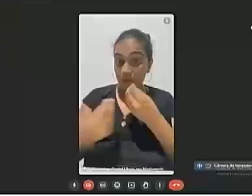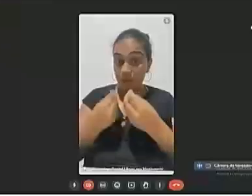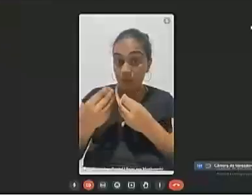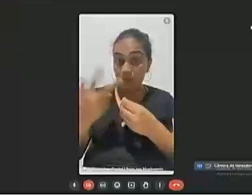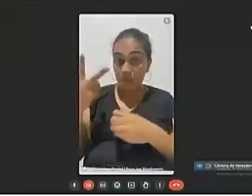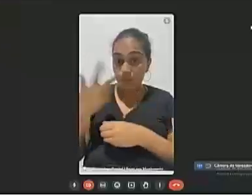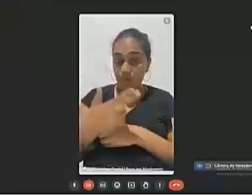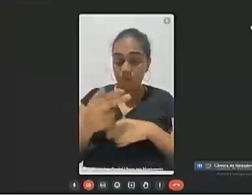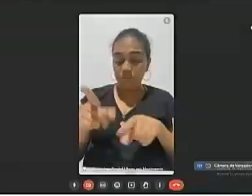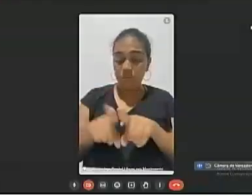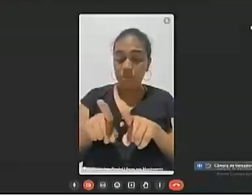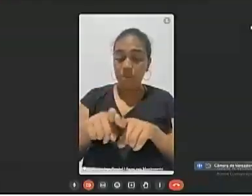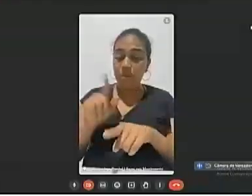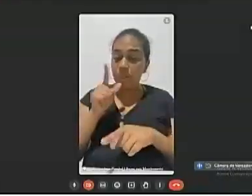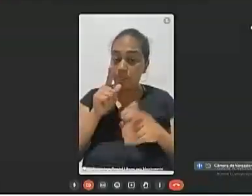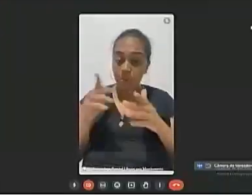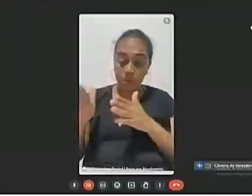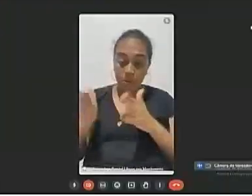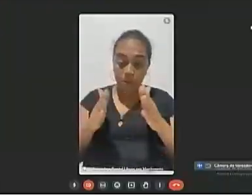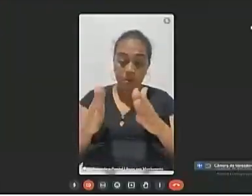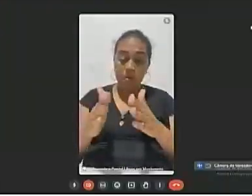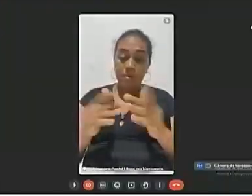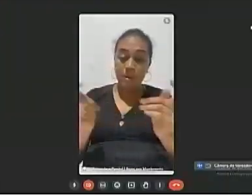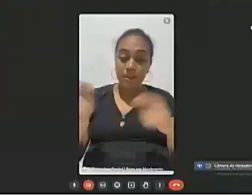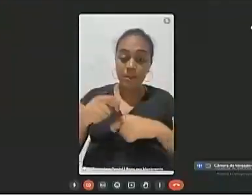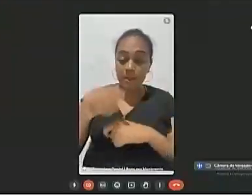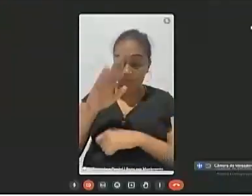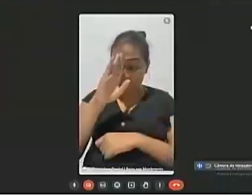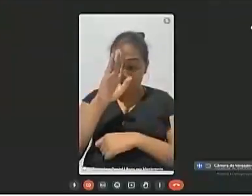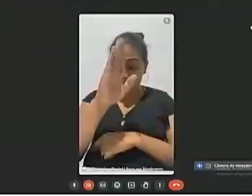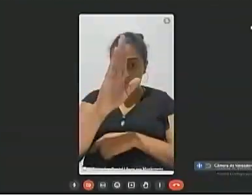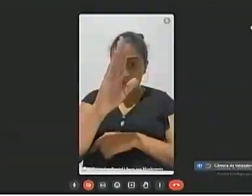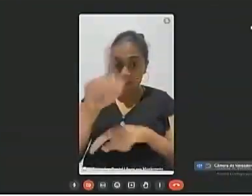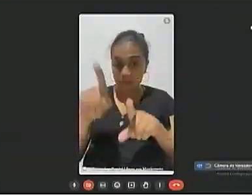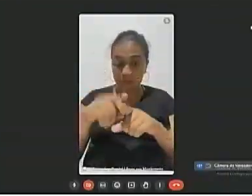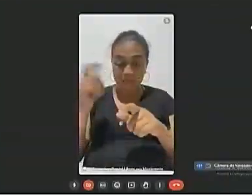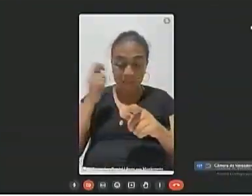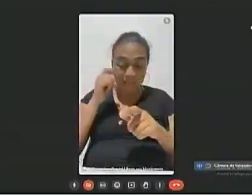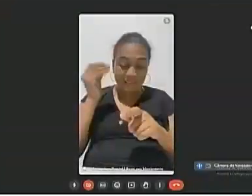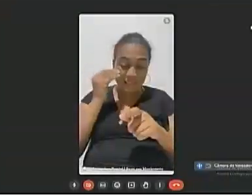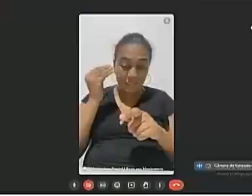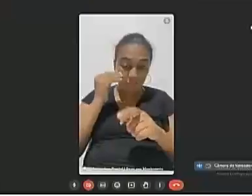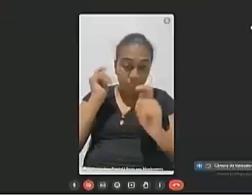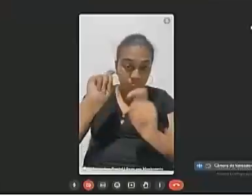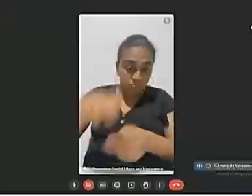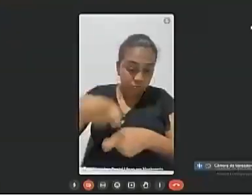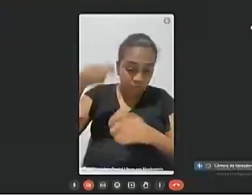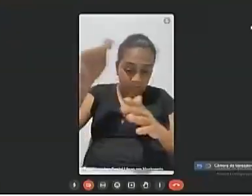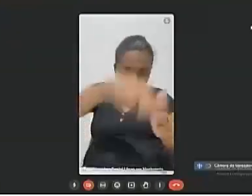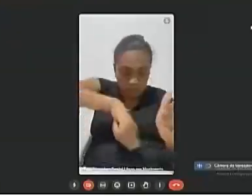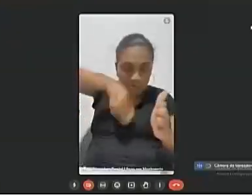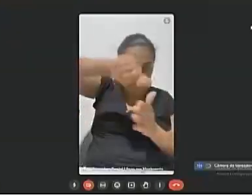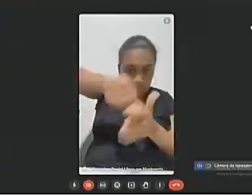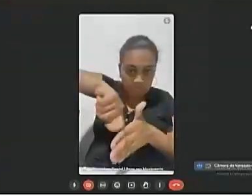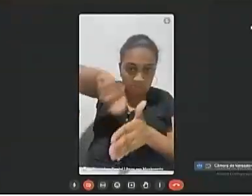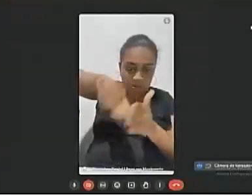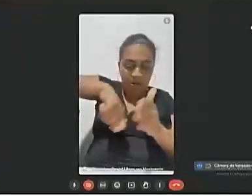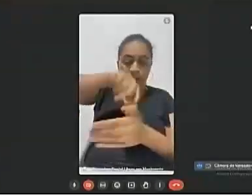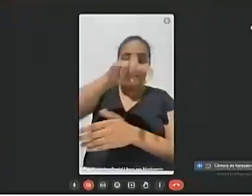da calha do rio. Então, a gente teria a caixa principal do rio sendo escavada a seco 50 metros horizontais para